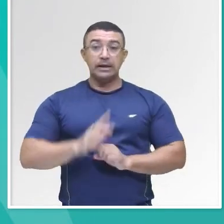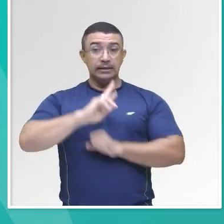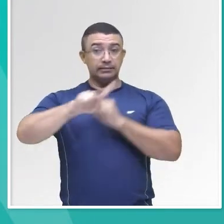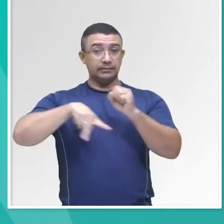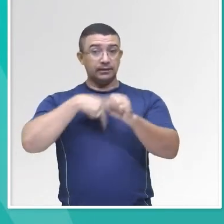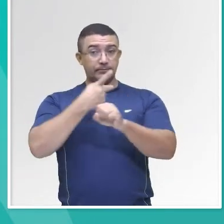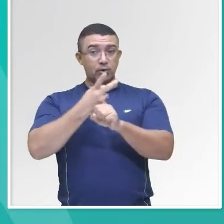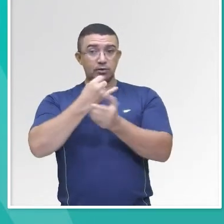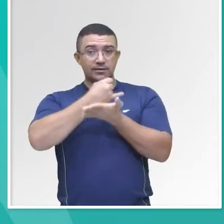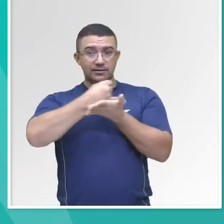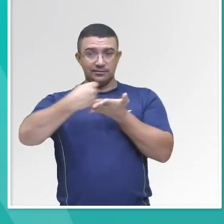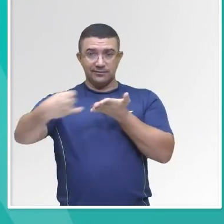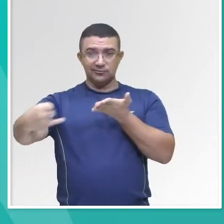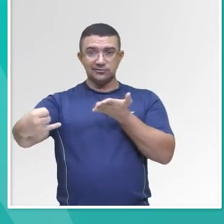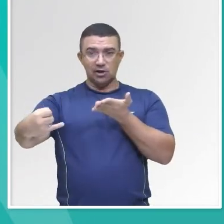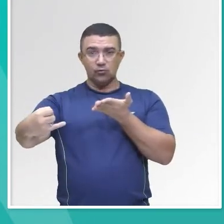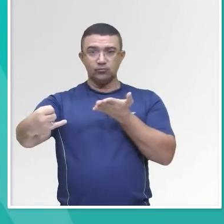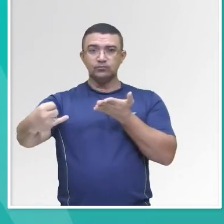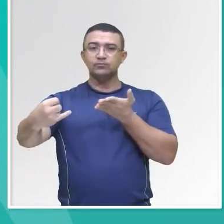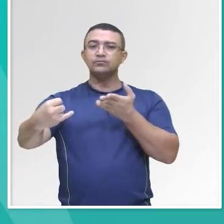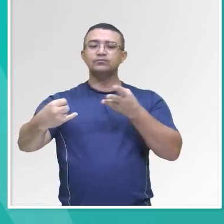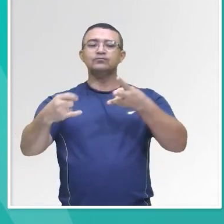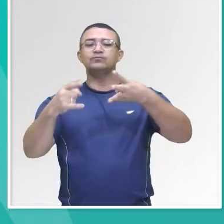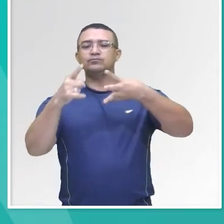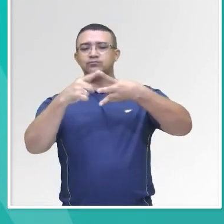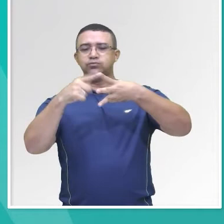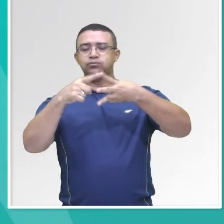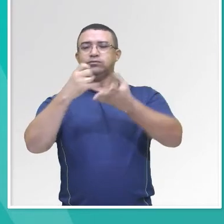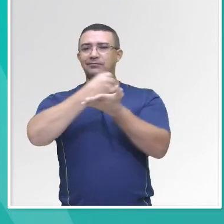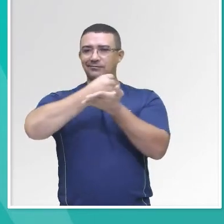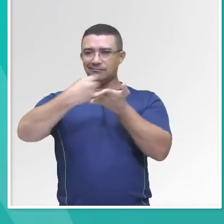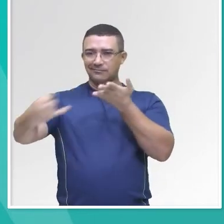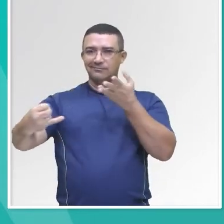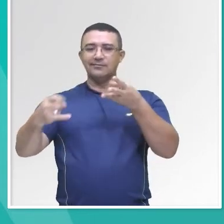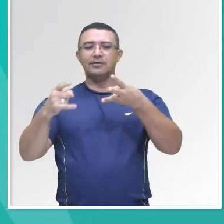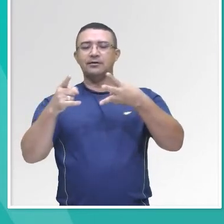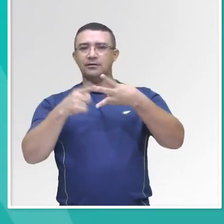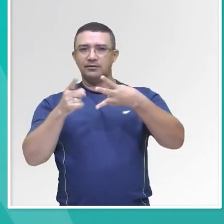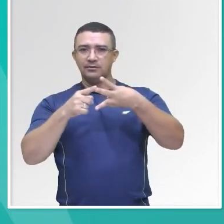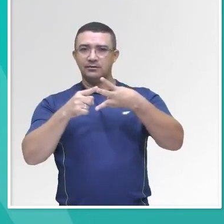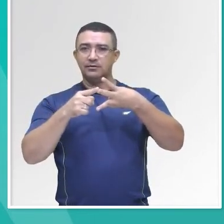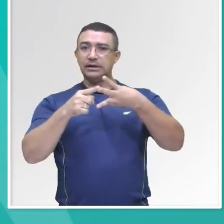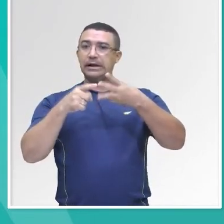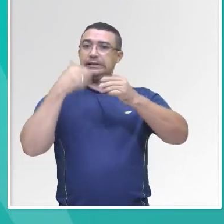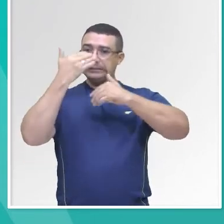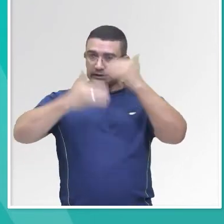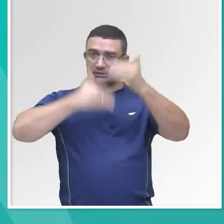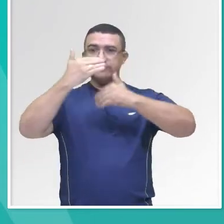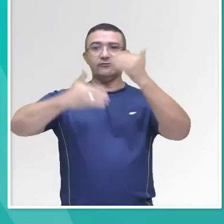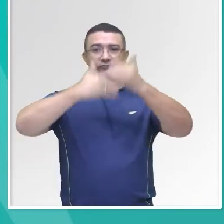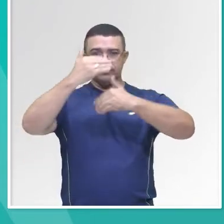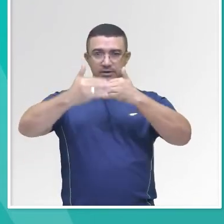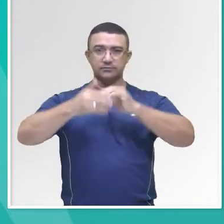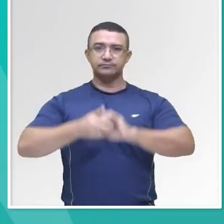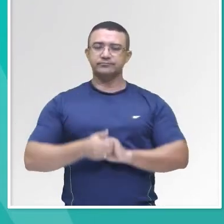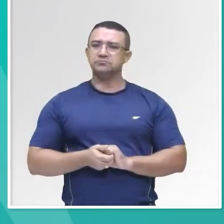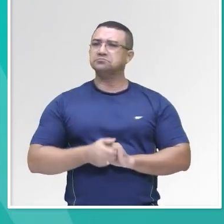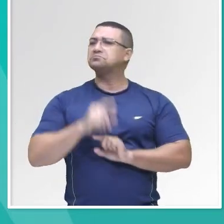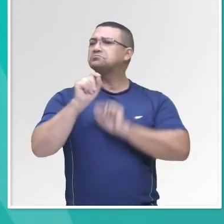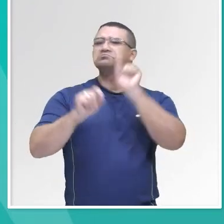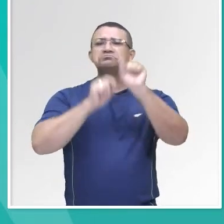introdução, nós vamos seguir, né? O autor segue com o desenvolvimento. O que